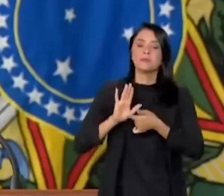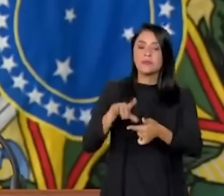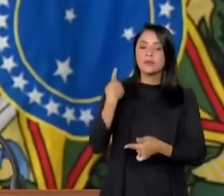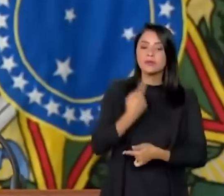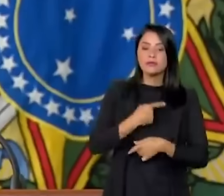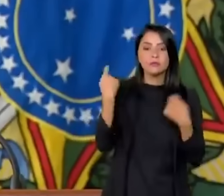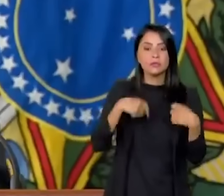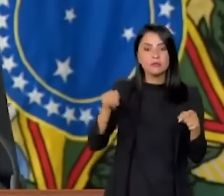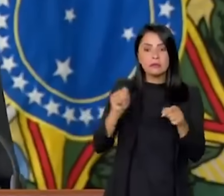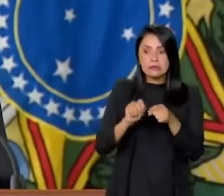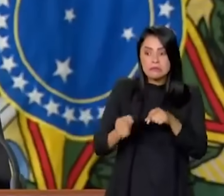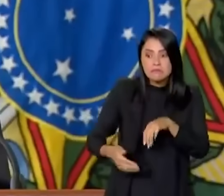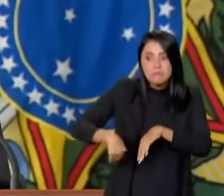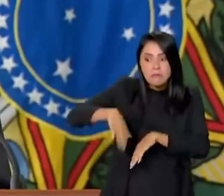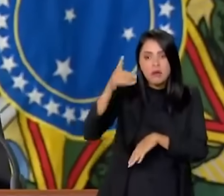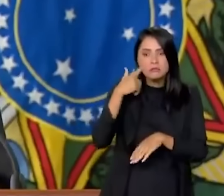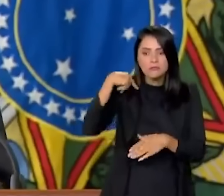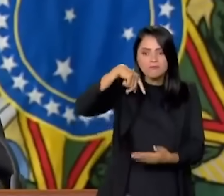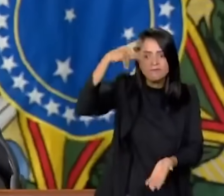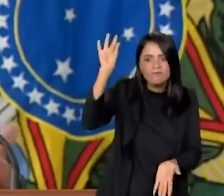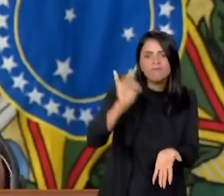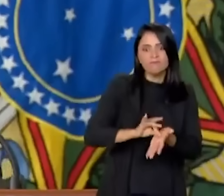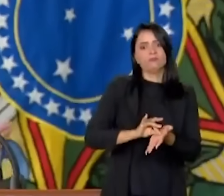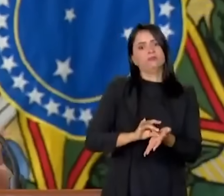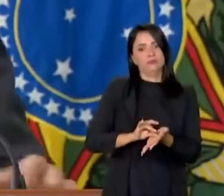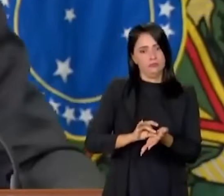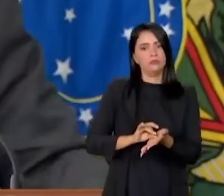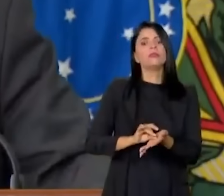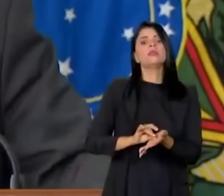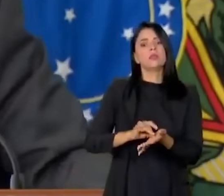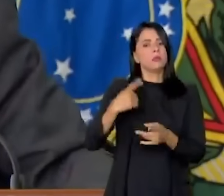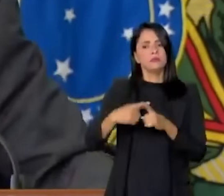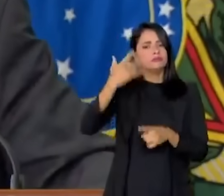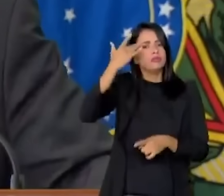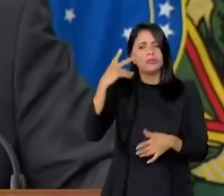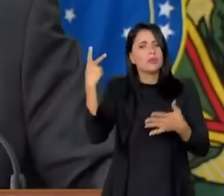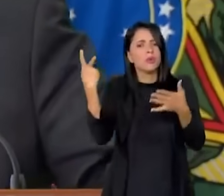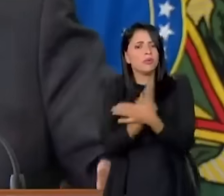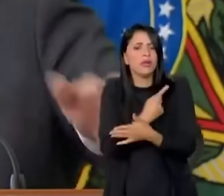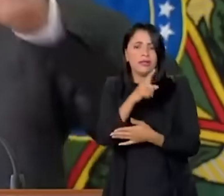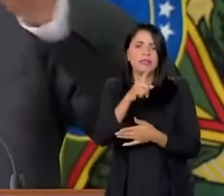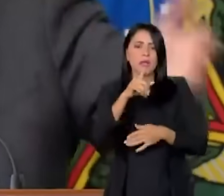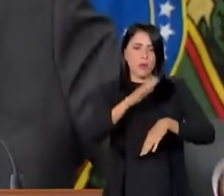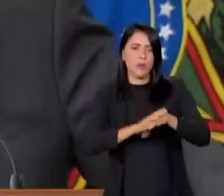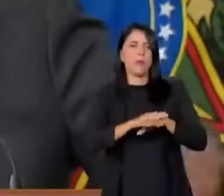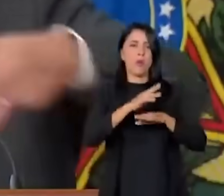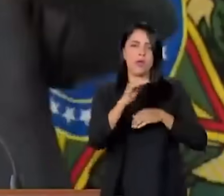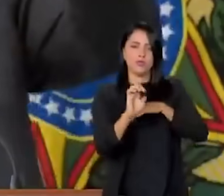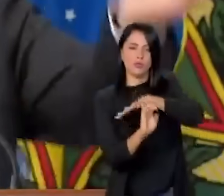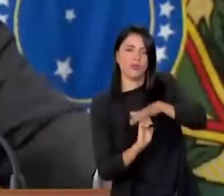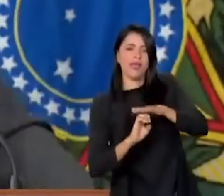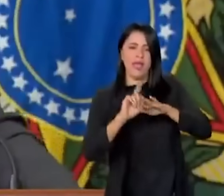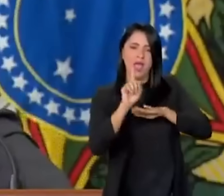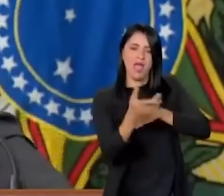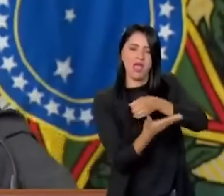para consolidar definitivamente, porque a gente não sabe o que acontece quando o regime é democrático, que tem eleições, que